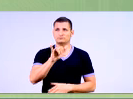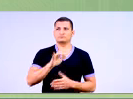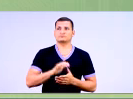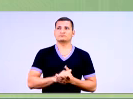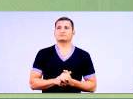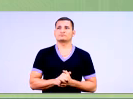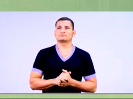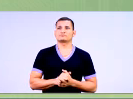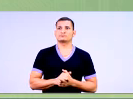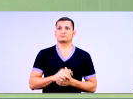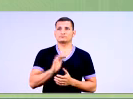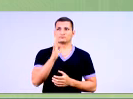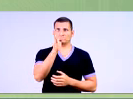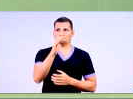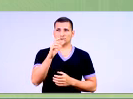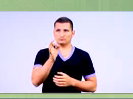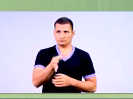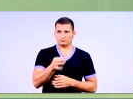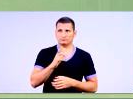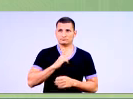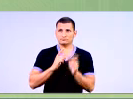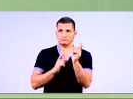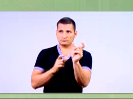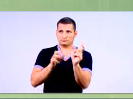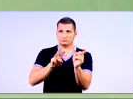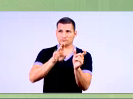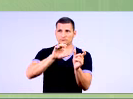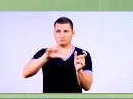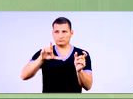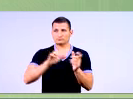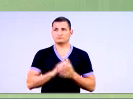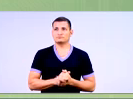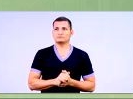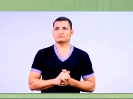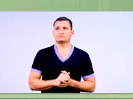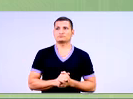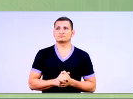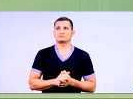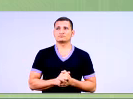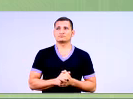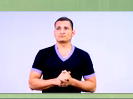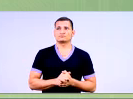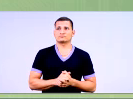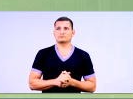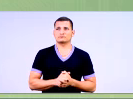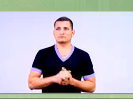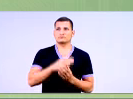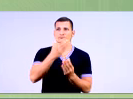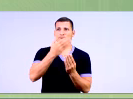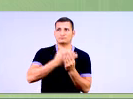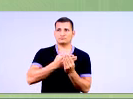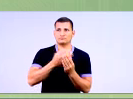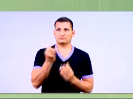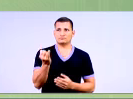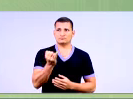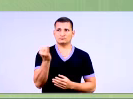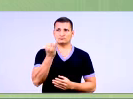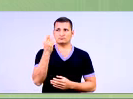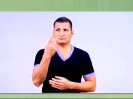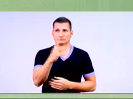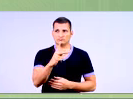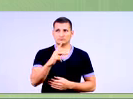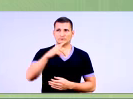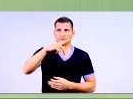destruirá, futuro, certo? Important files in your PC. Arquivos importantes no seu PC, no